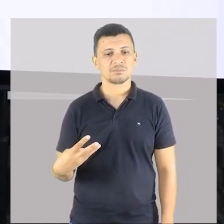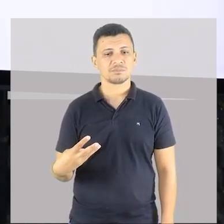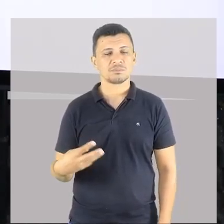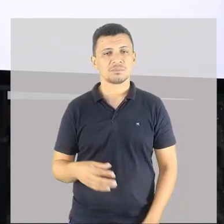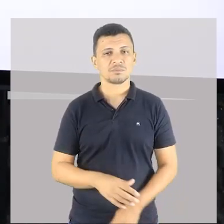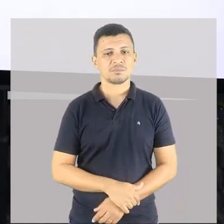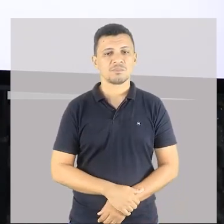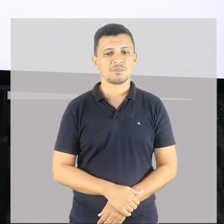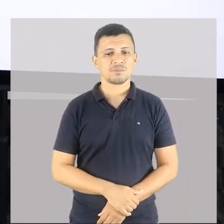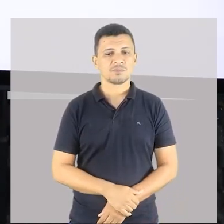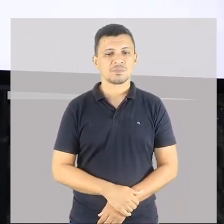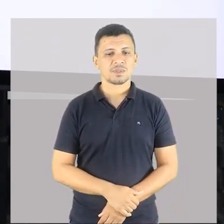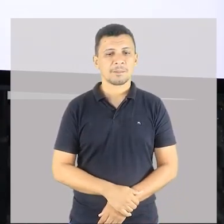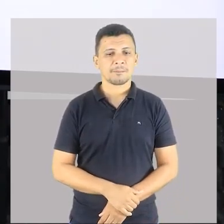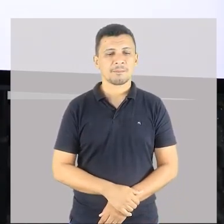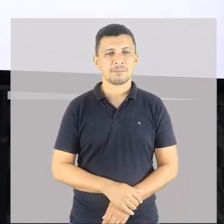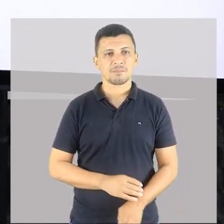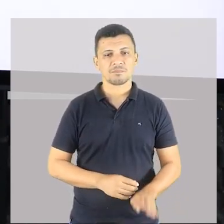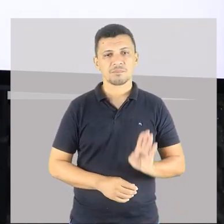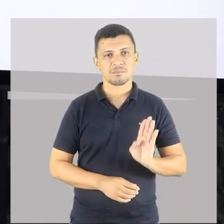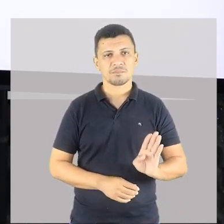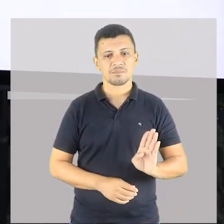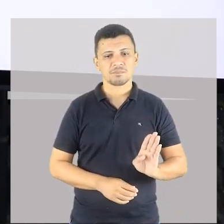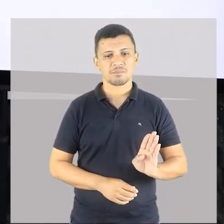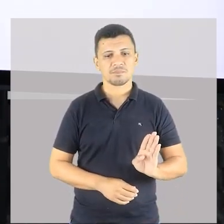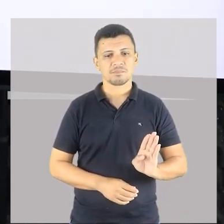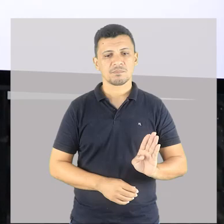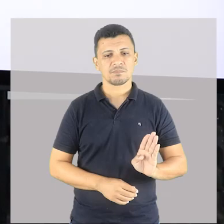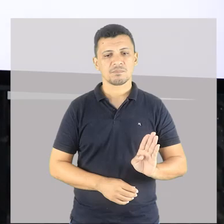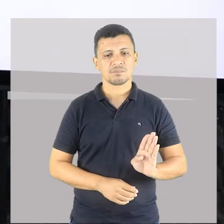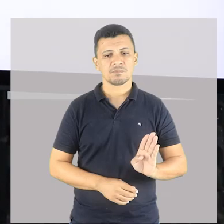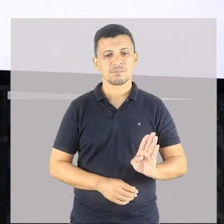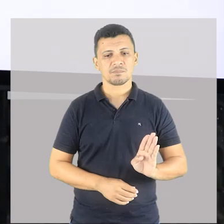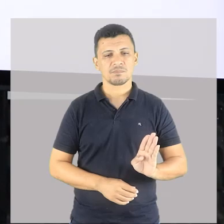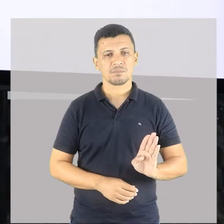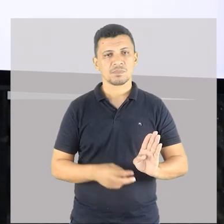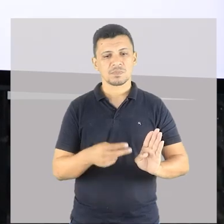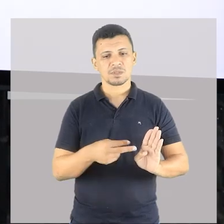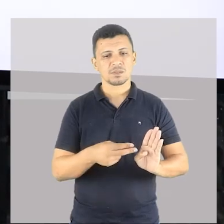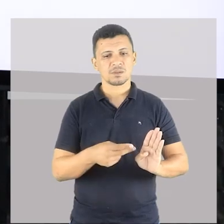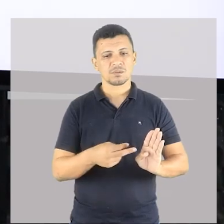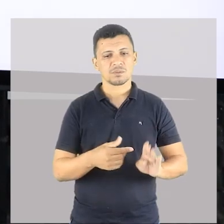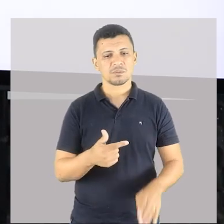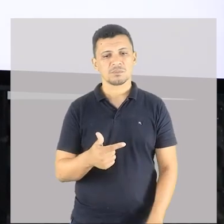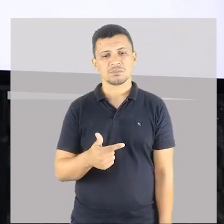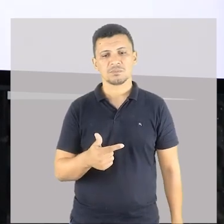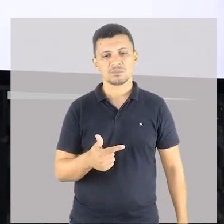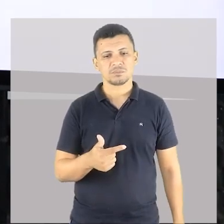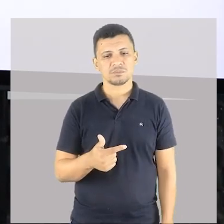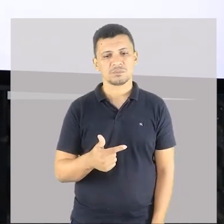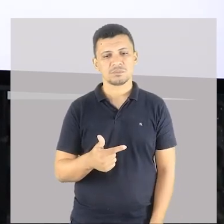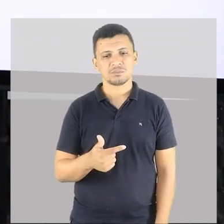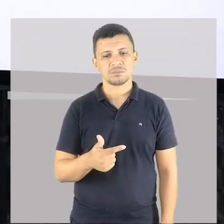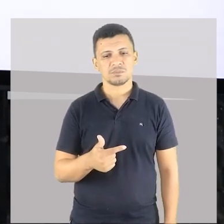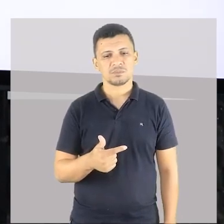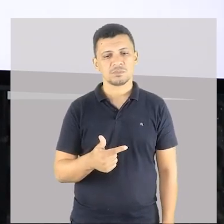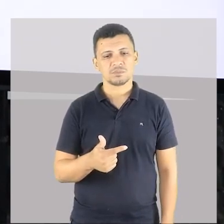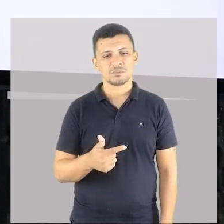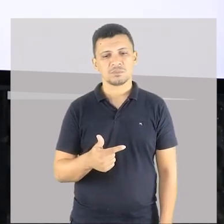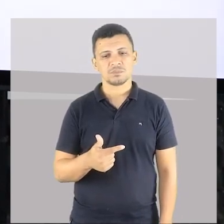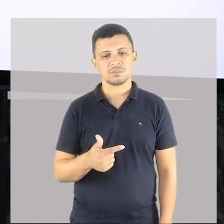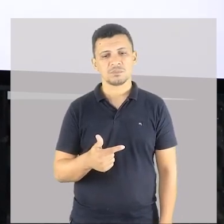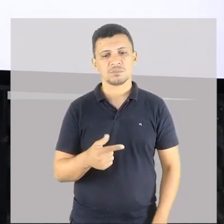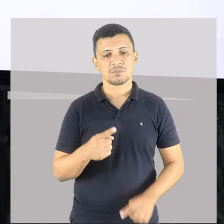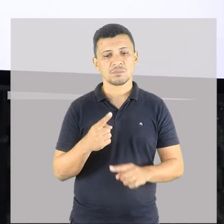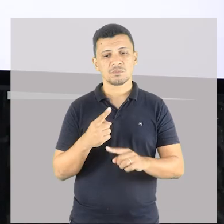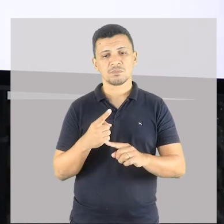vai ficar assim, ó, em cima, no lugar do 4 é 2, o π cancelou, mas o